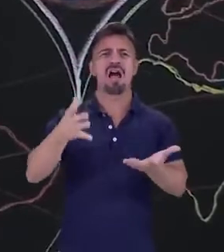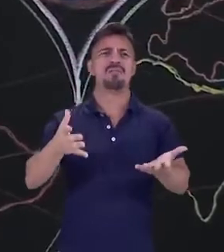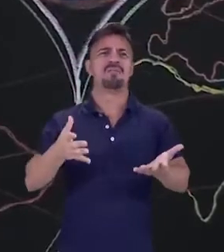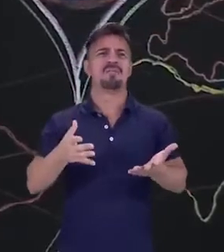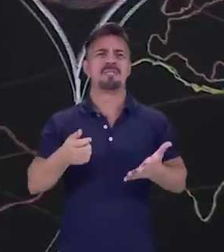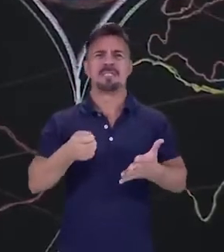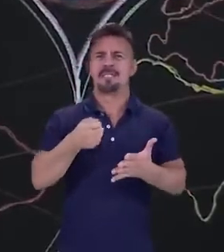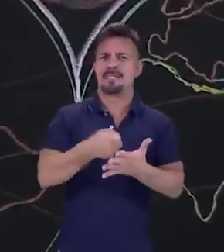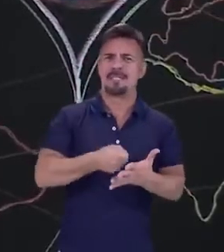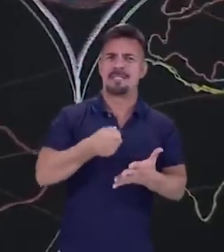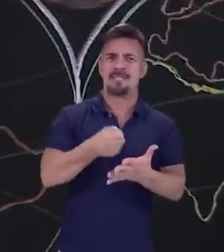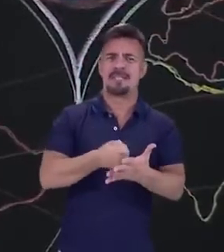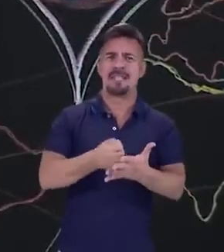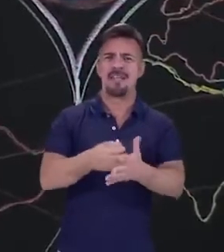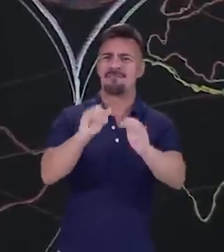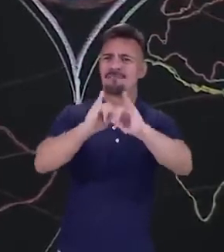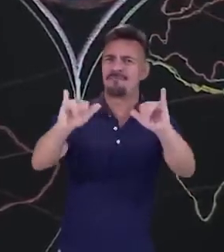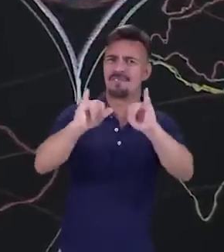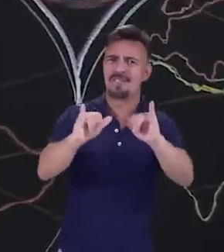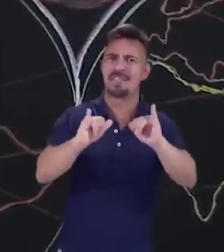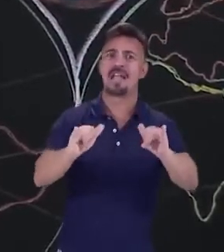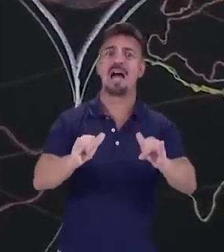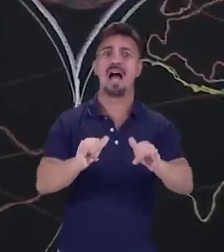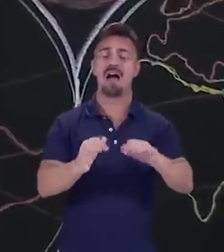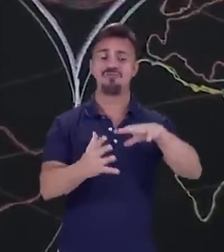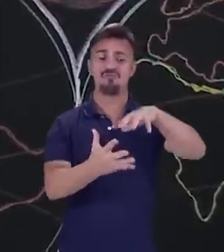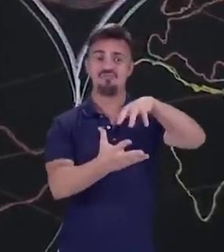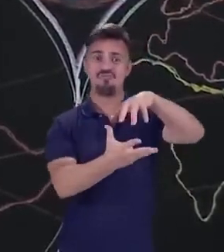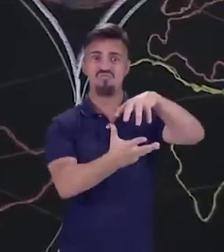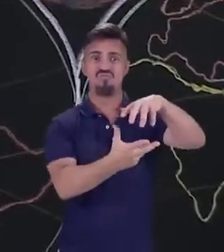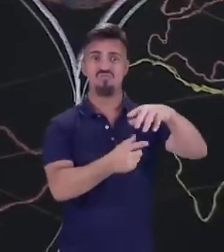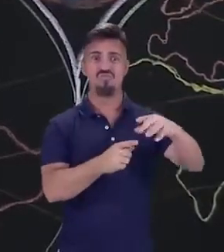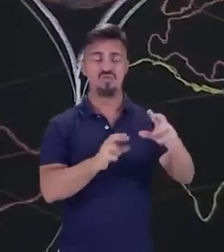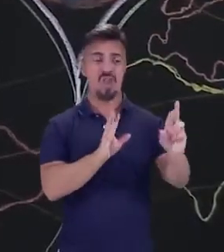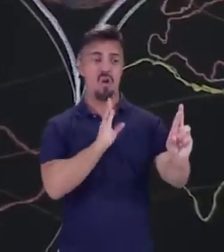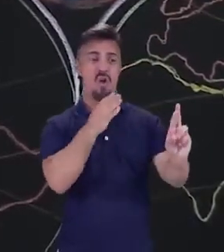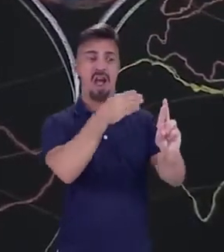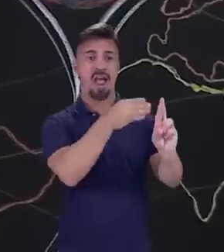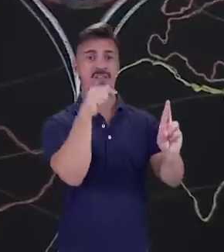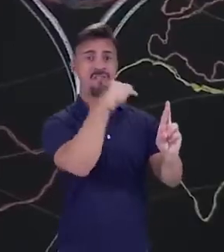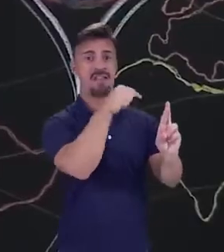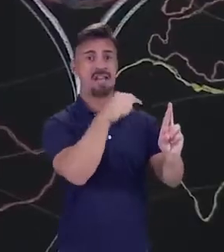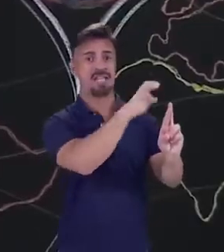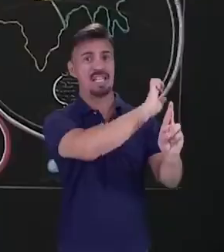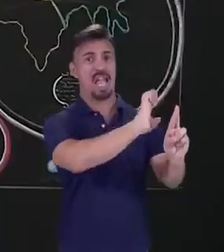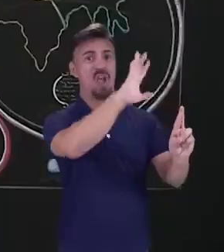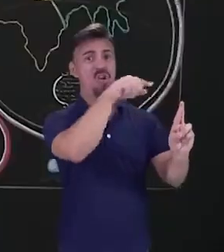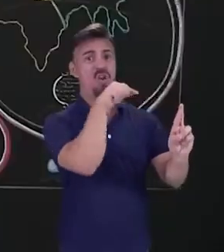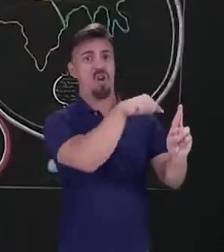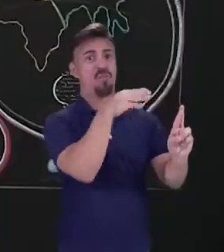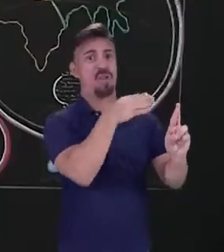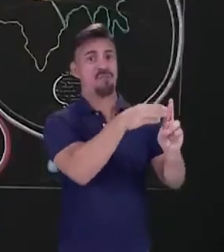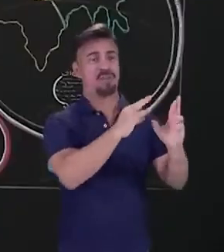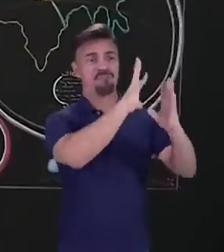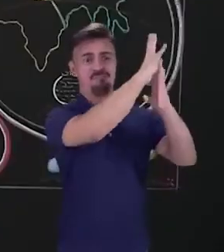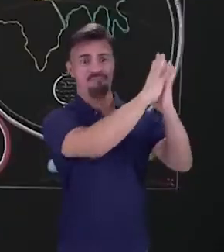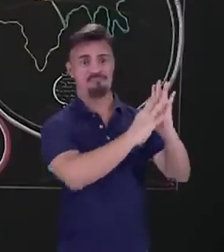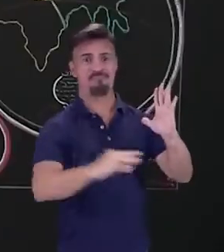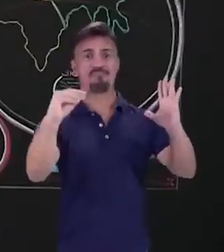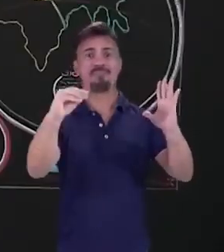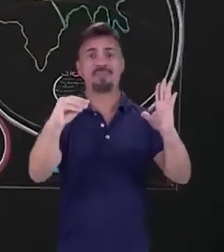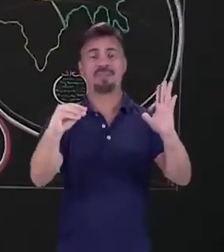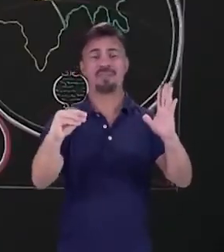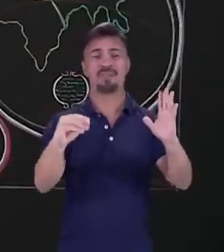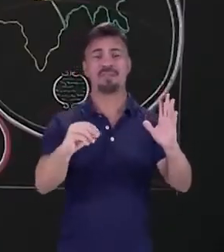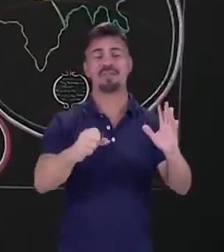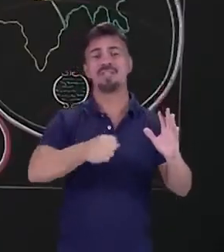em sua maioria, desde o início, afirmar esse mundo como referencial para esse novo. A relação com o novo mundo, a